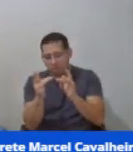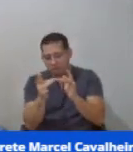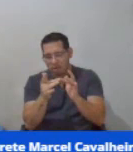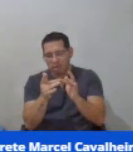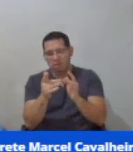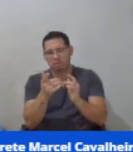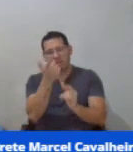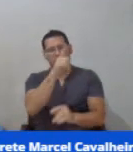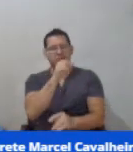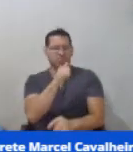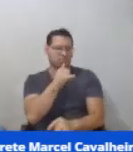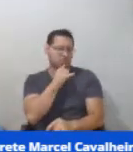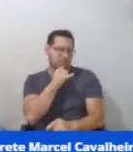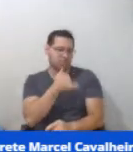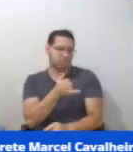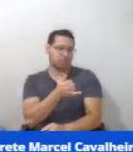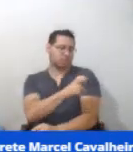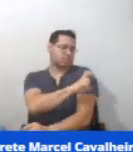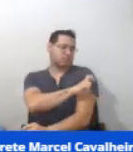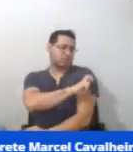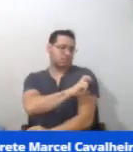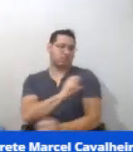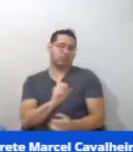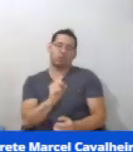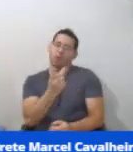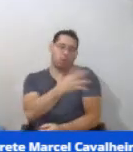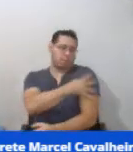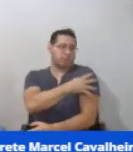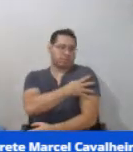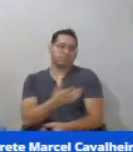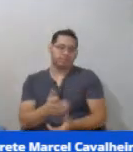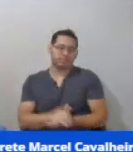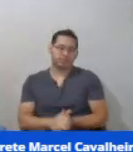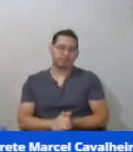no quinto, talvez até no quarto ano.